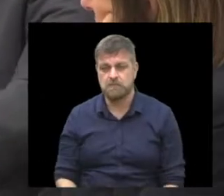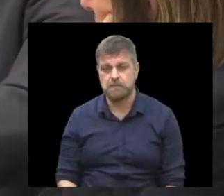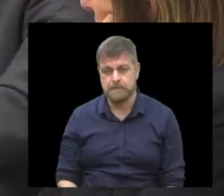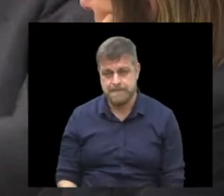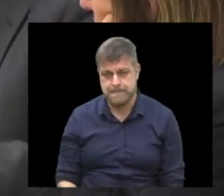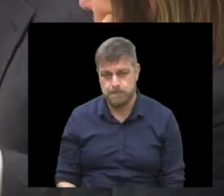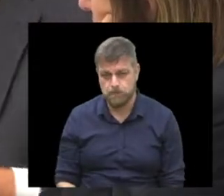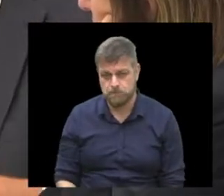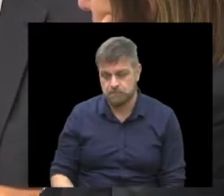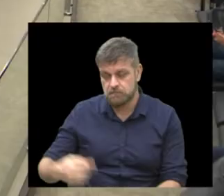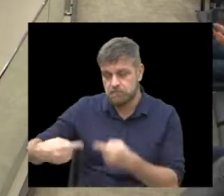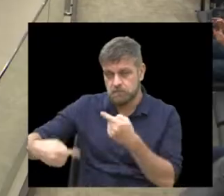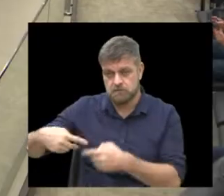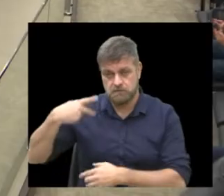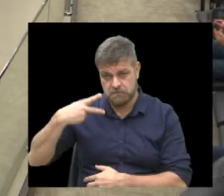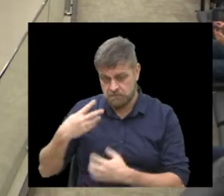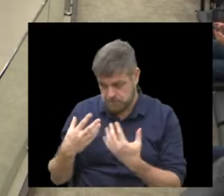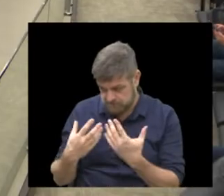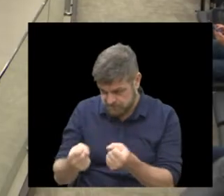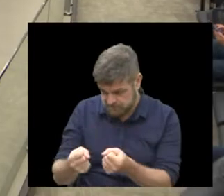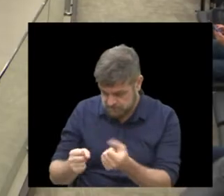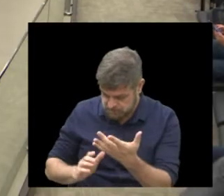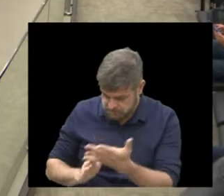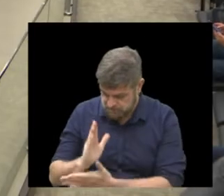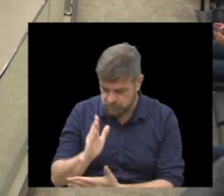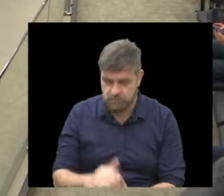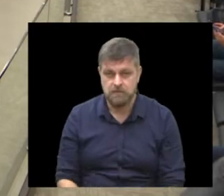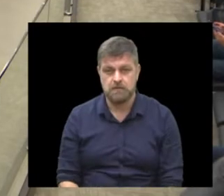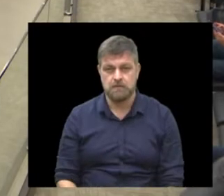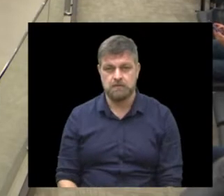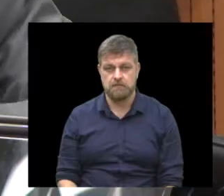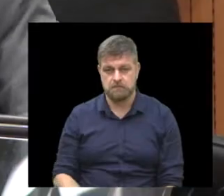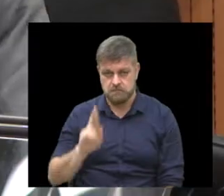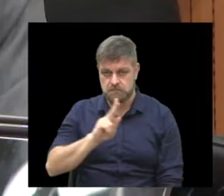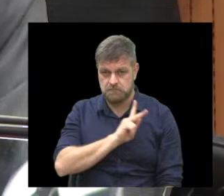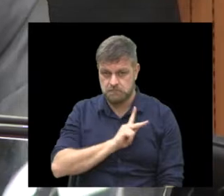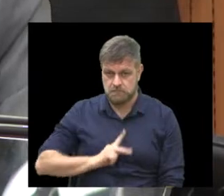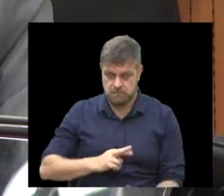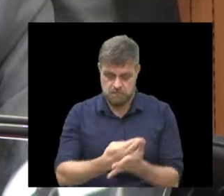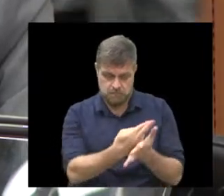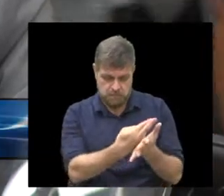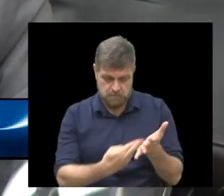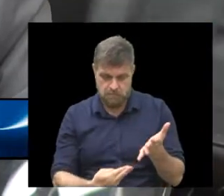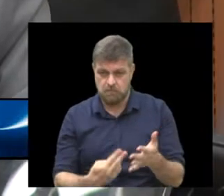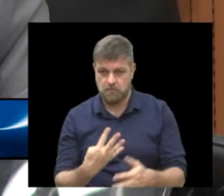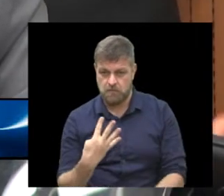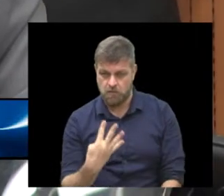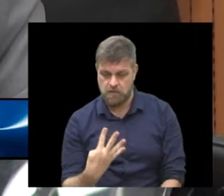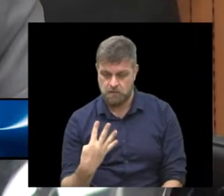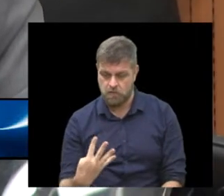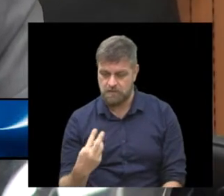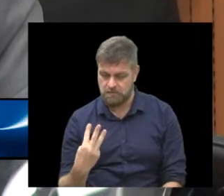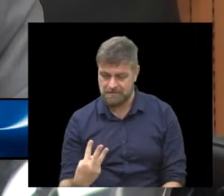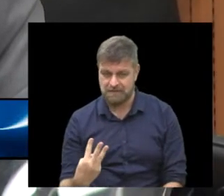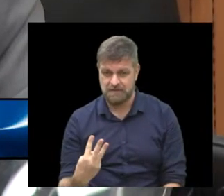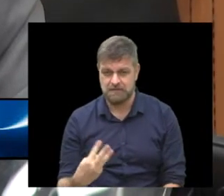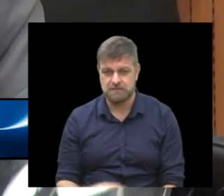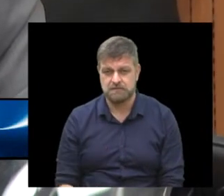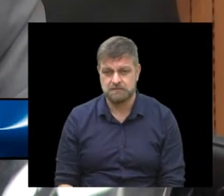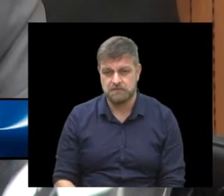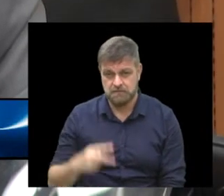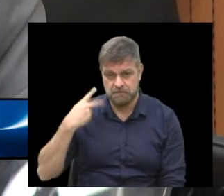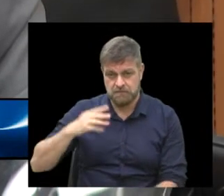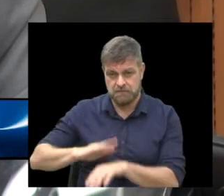Em discussão, vereadores favoráveis permaneçam como estão. Aprovado. Senhor presidente, requerimento 443 do